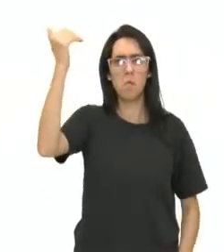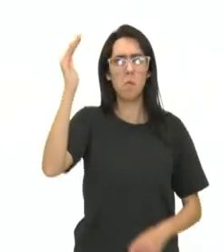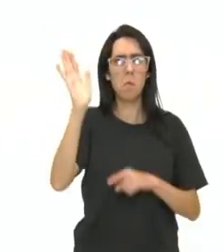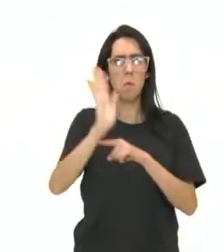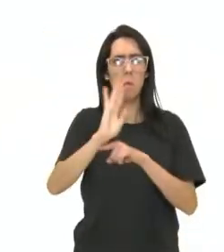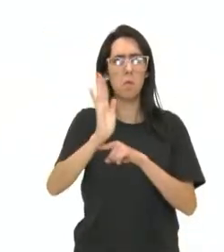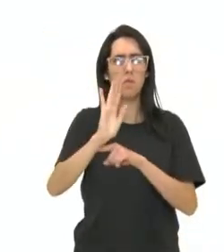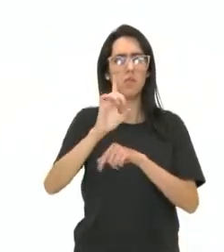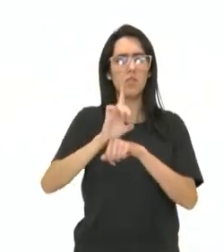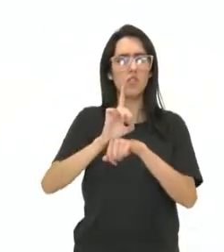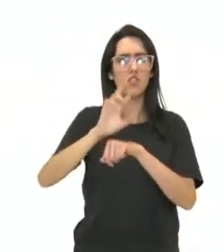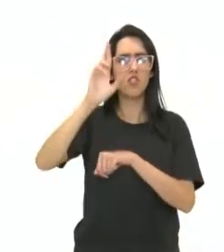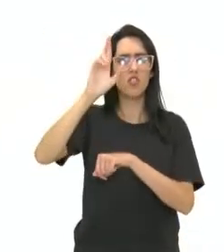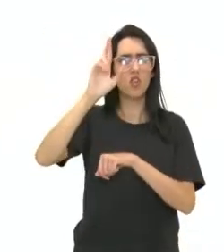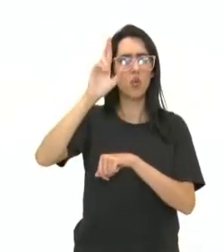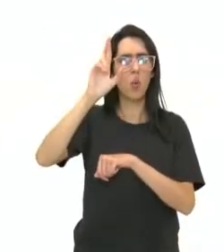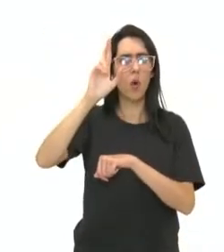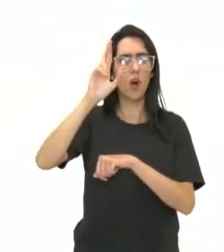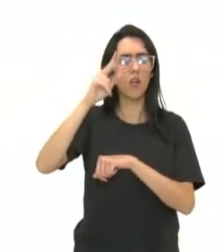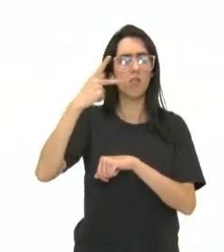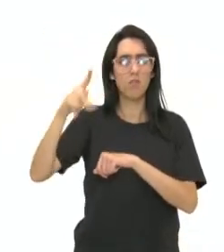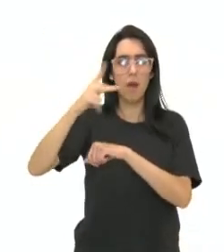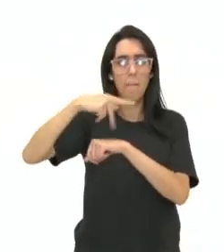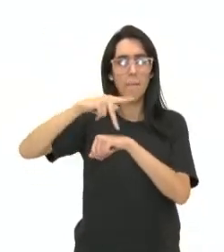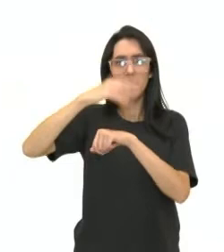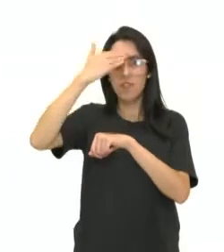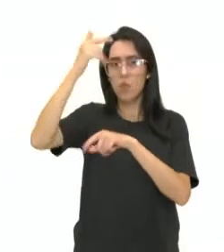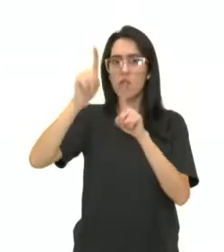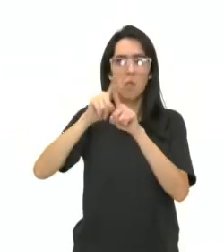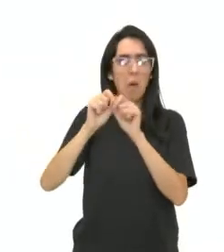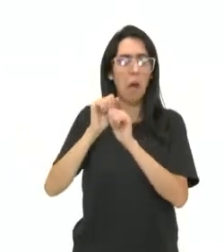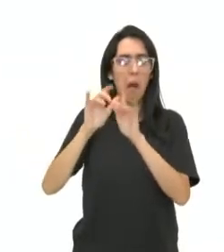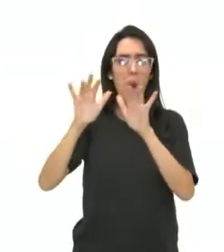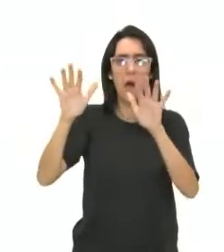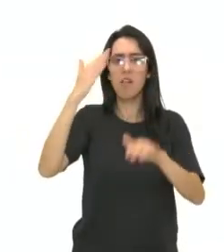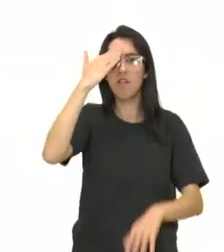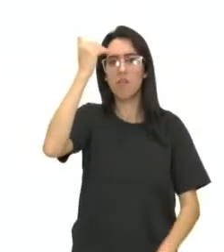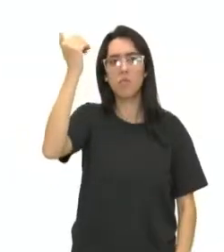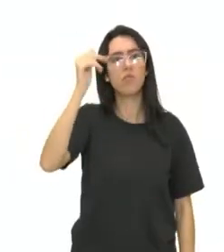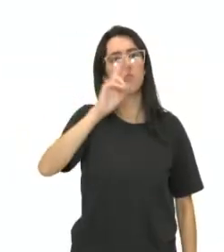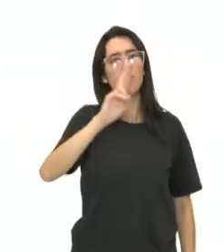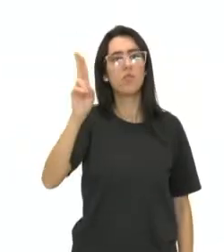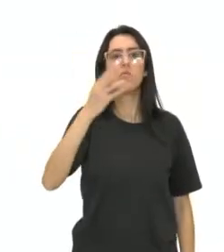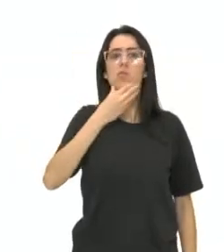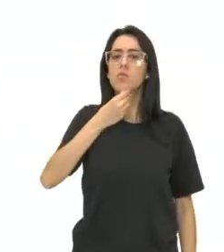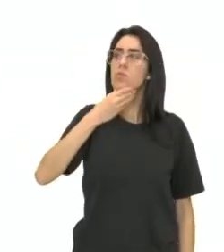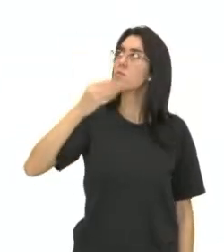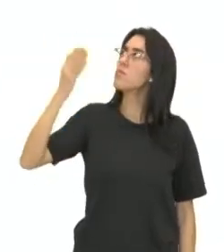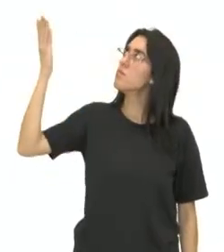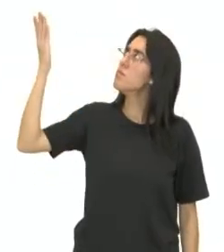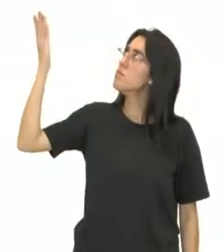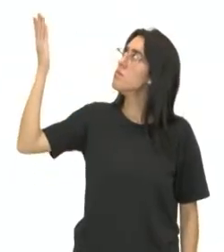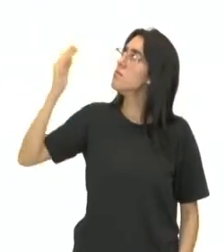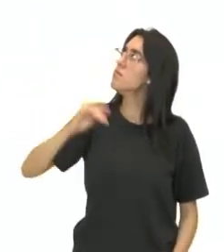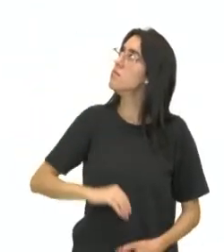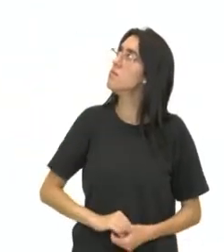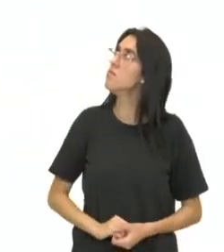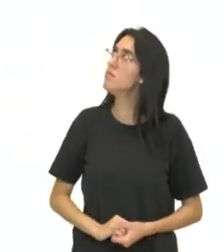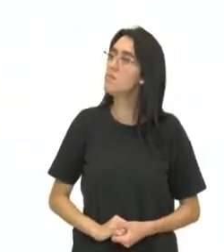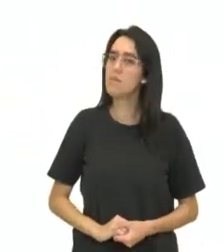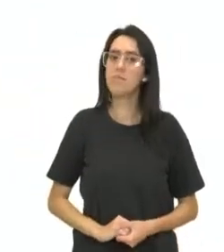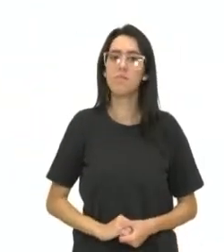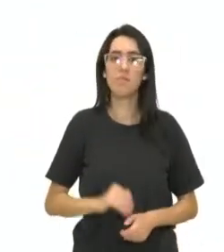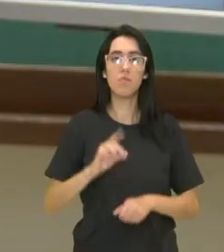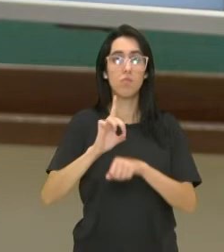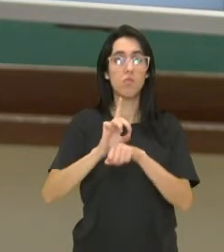cinema fora das Fronteiras fora do país quem é quem é balançar e estão espanhol Pedro ali morou Vai um